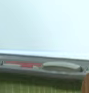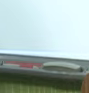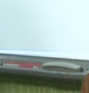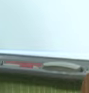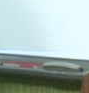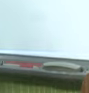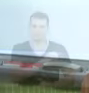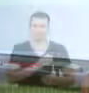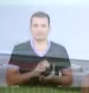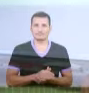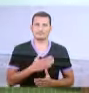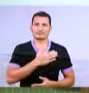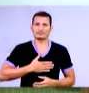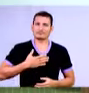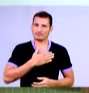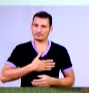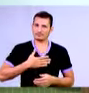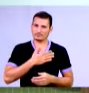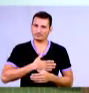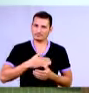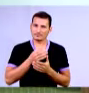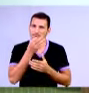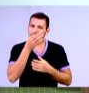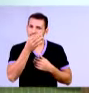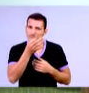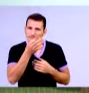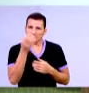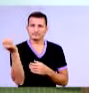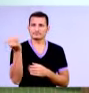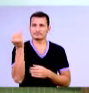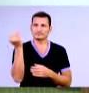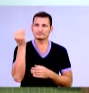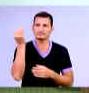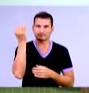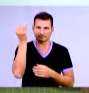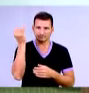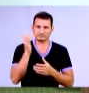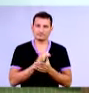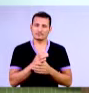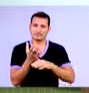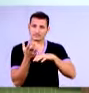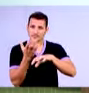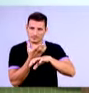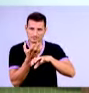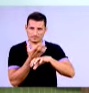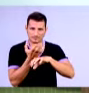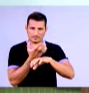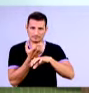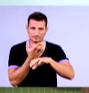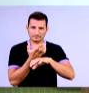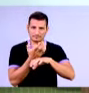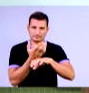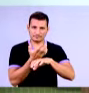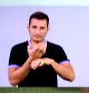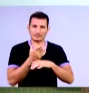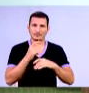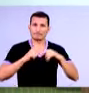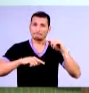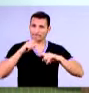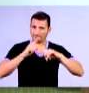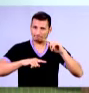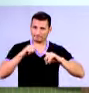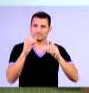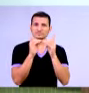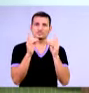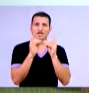alunos, eu gostaria de comentar uma questão muito importante com relação à nossa disciplina, que é a questão do material didático